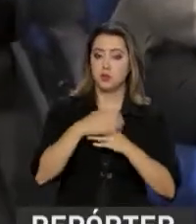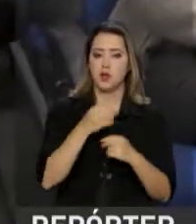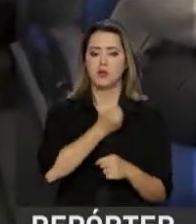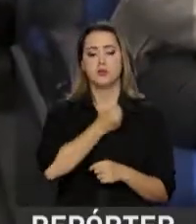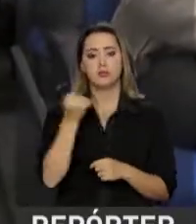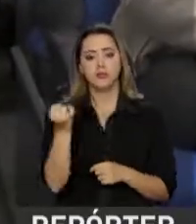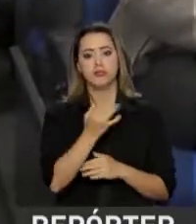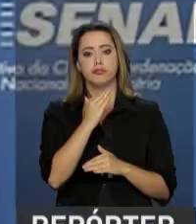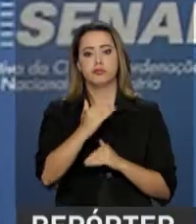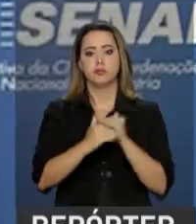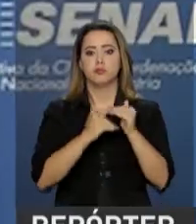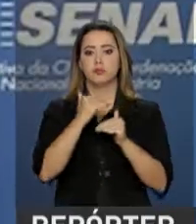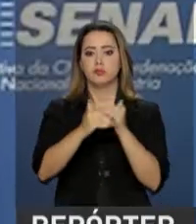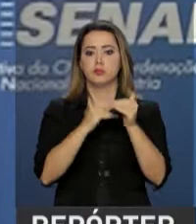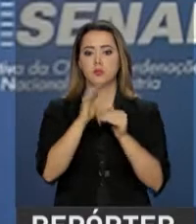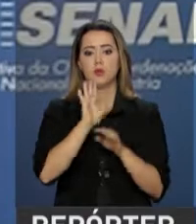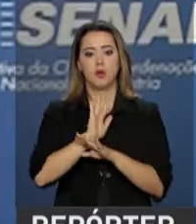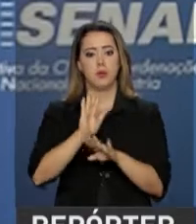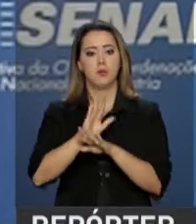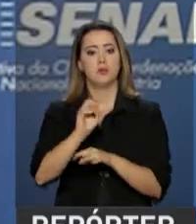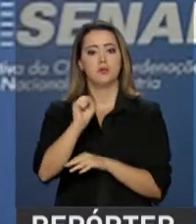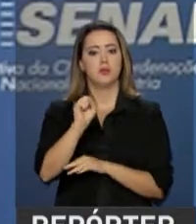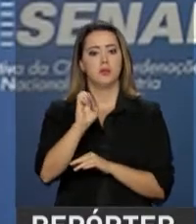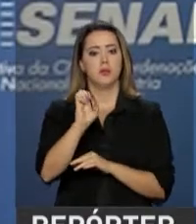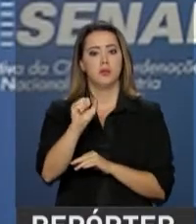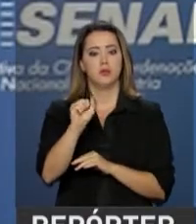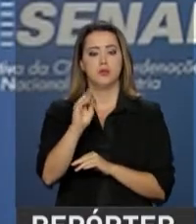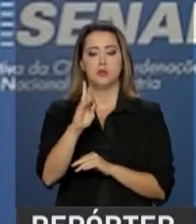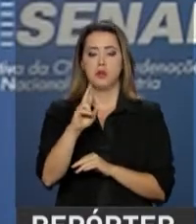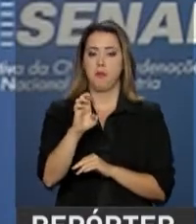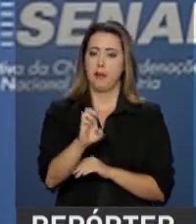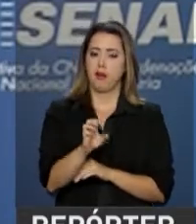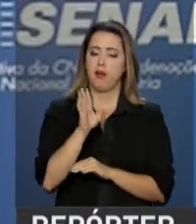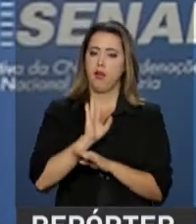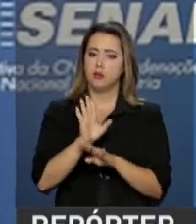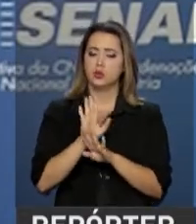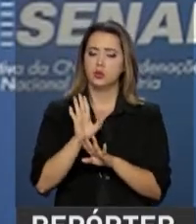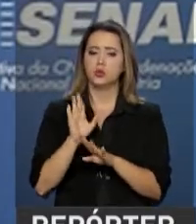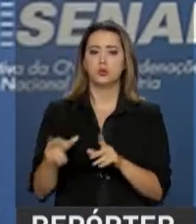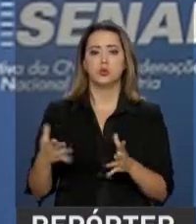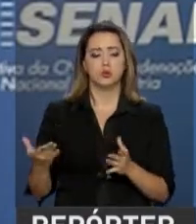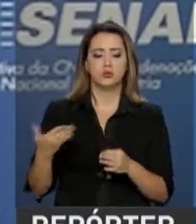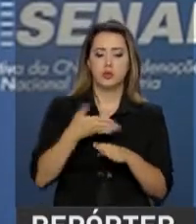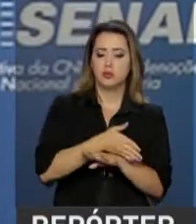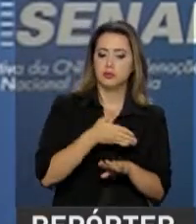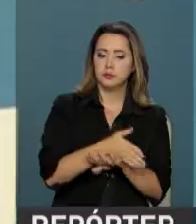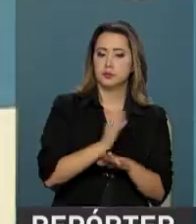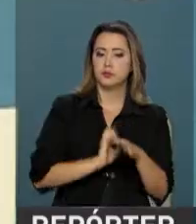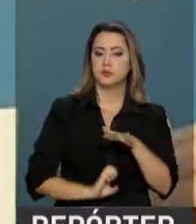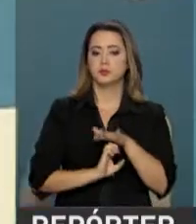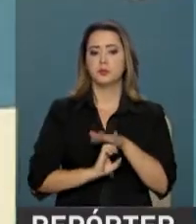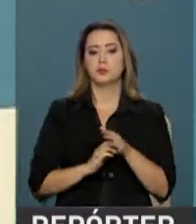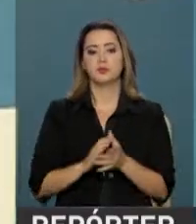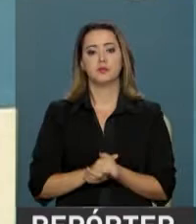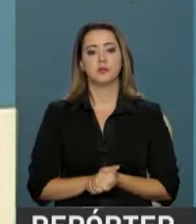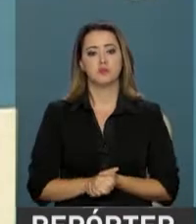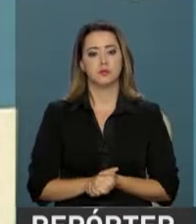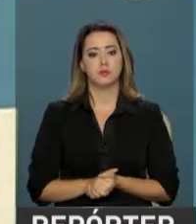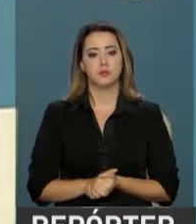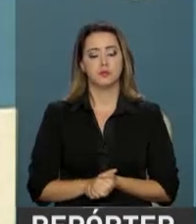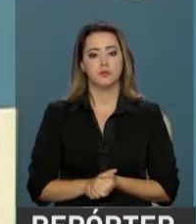crescendo a cada ano o apoio do sebrae facilita o envolvimento dos empreendedores no projeto além das melhorias